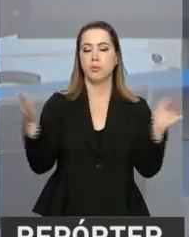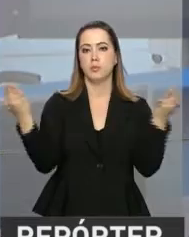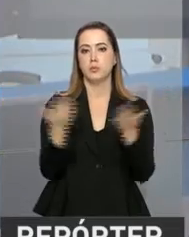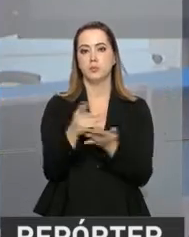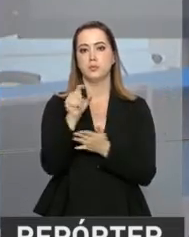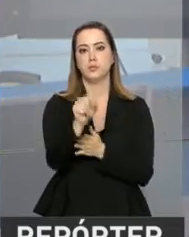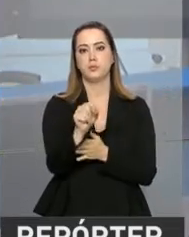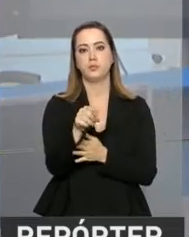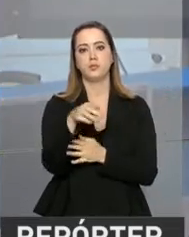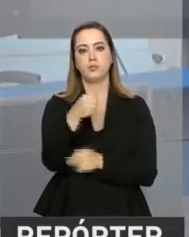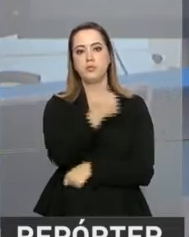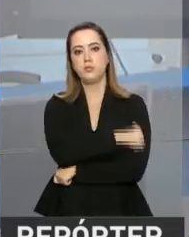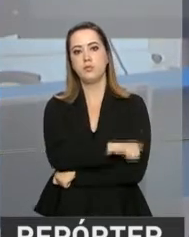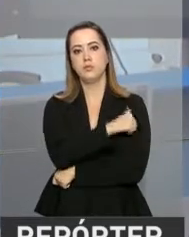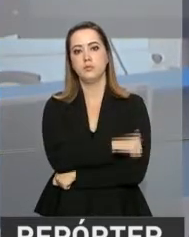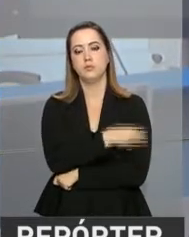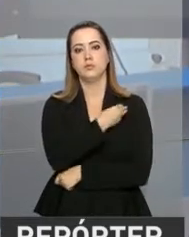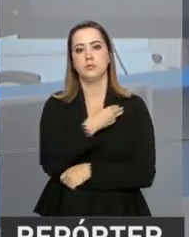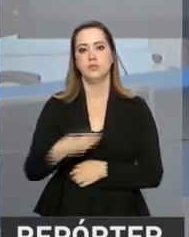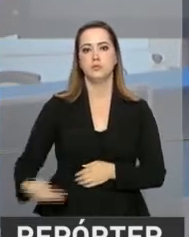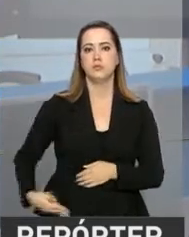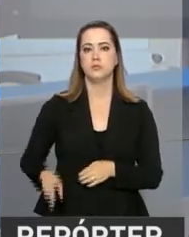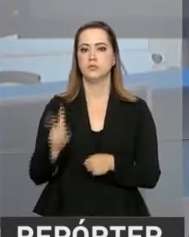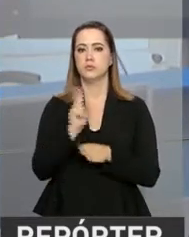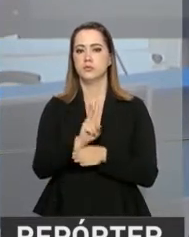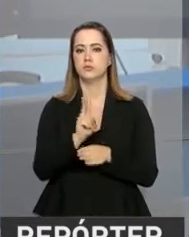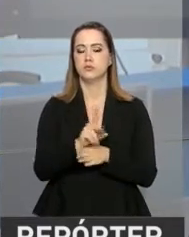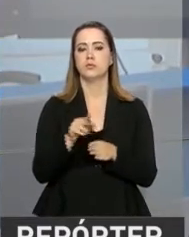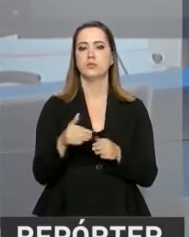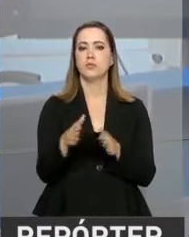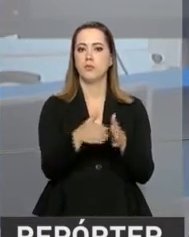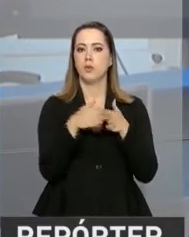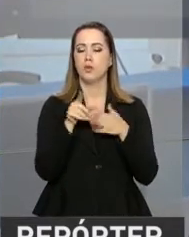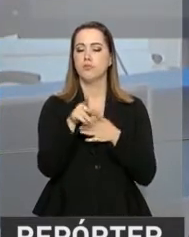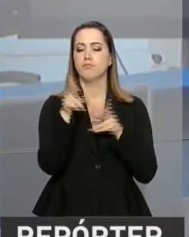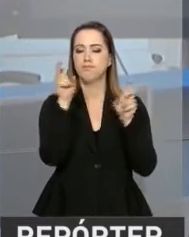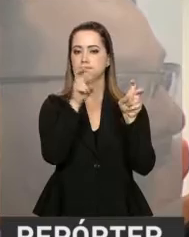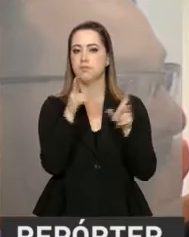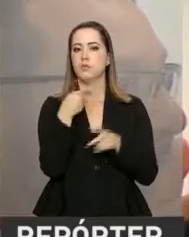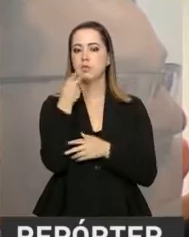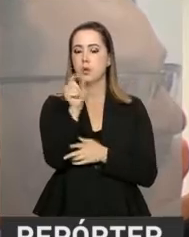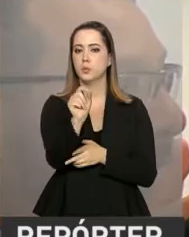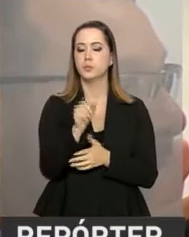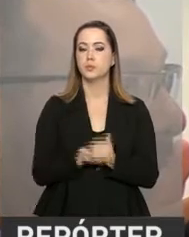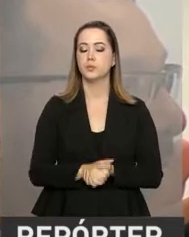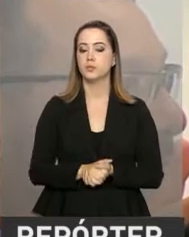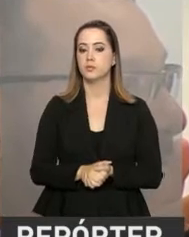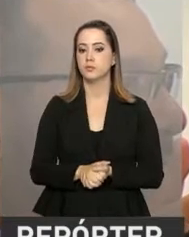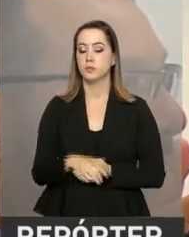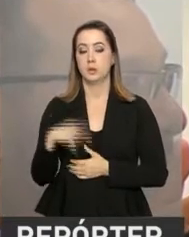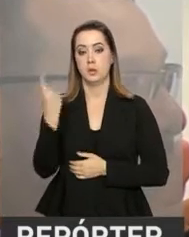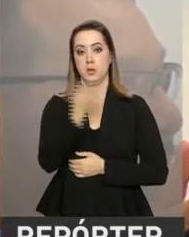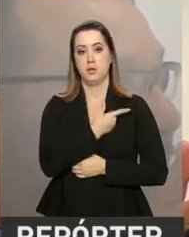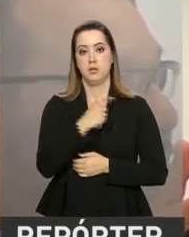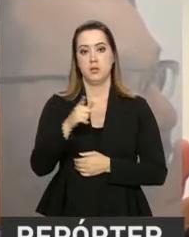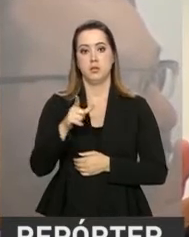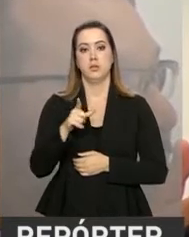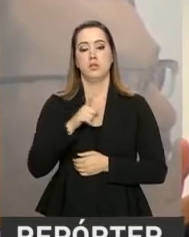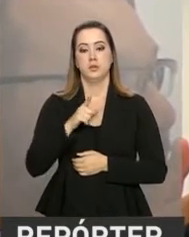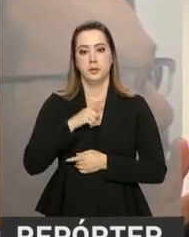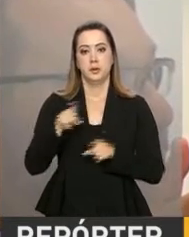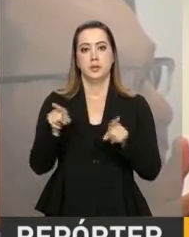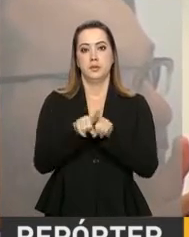quarta-feira no Rio de Janeiro o ministro da Defesa Raul jungmann comentou o assunto é porque nós vamos ter aqui